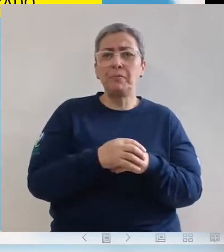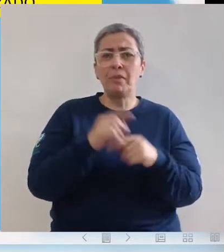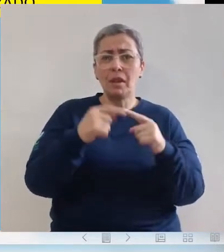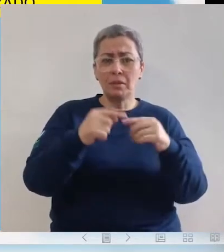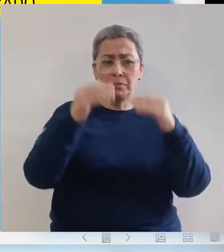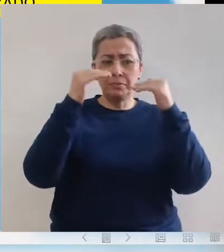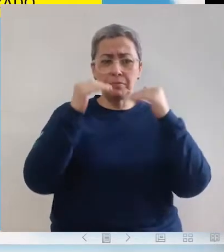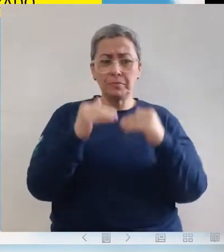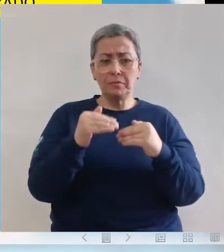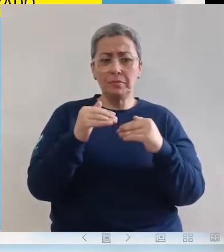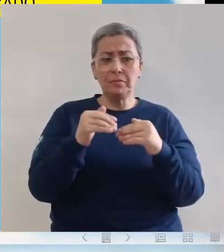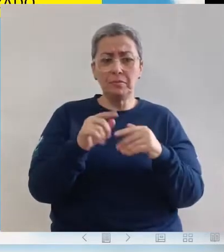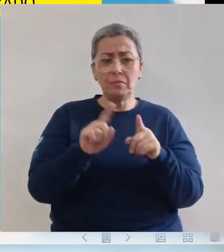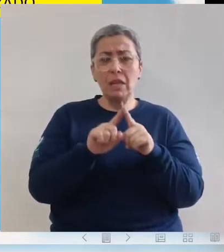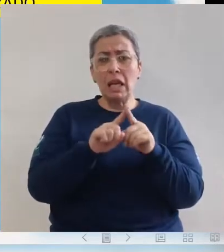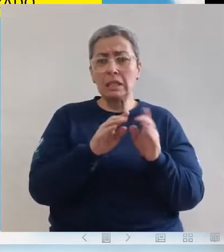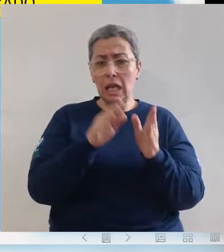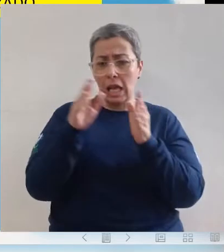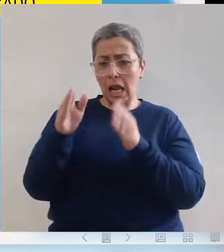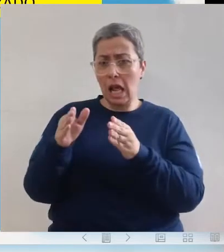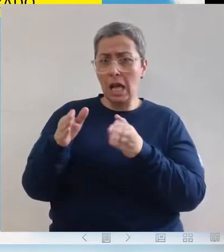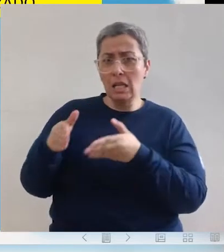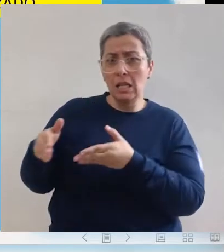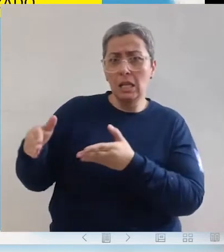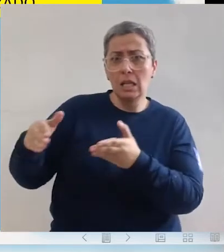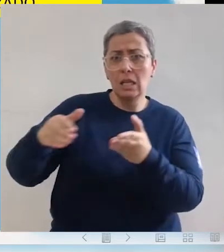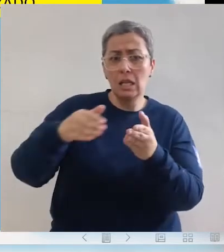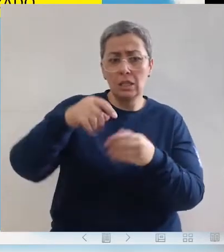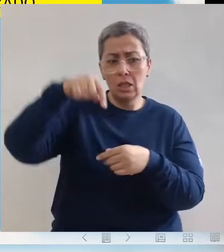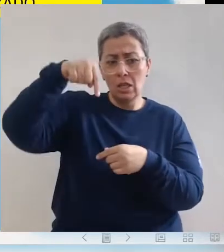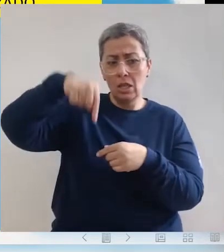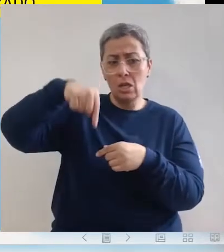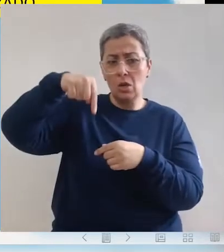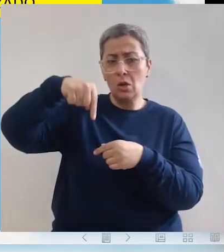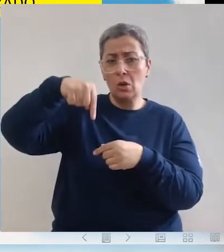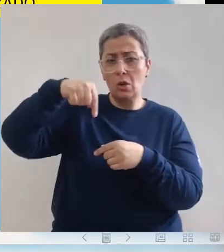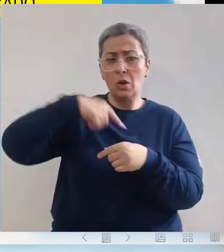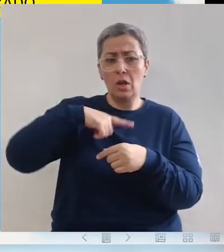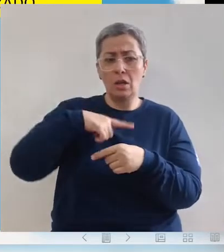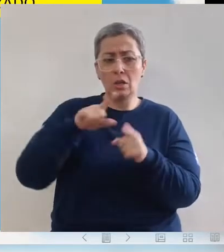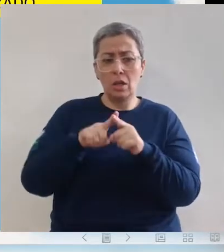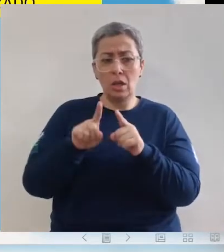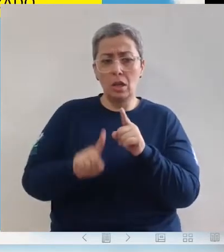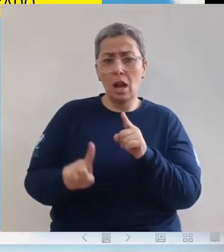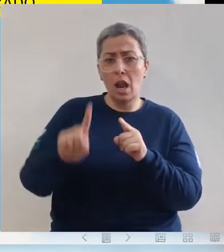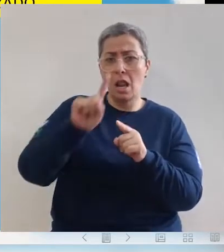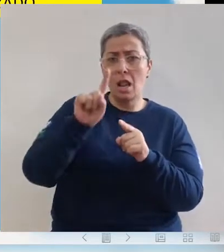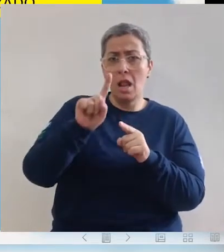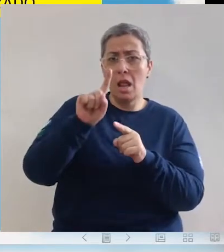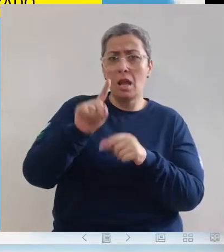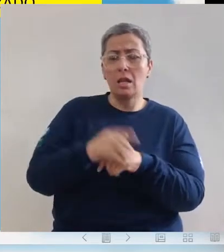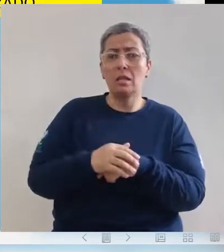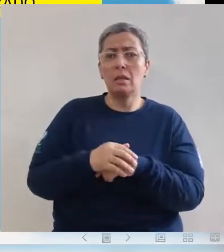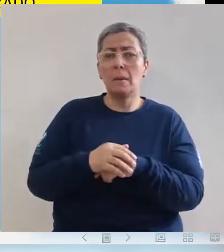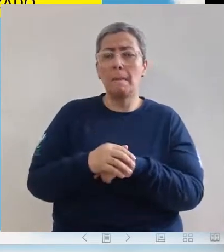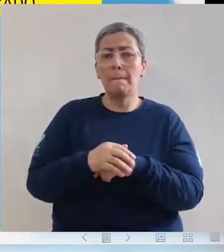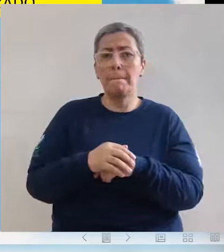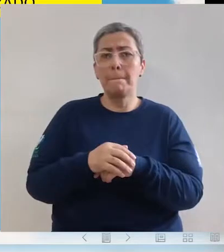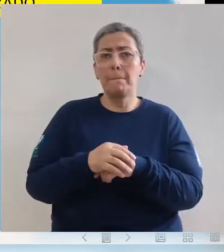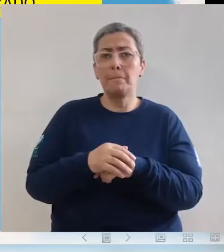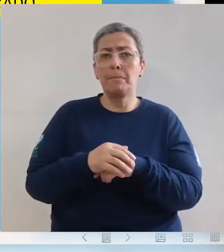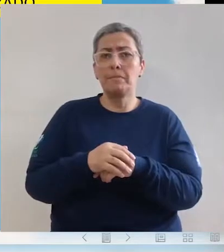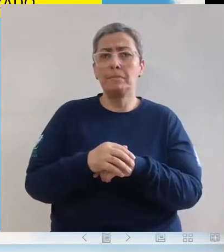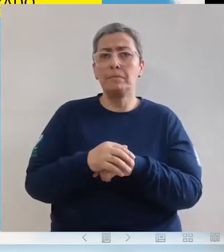nessa outra imagem, e jogar a água aqui, onde eu estou colocando a setinha,